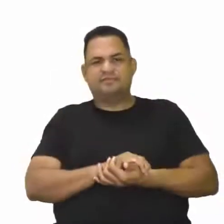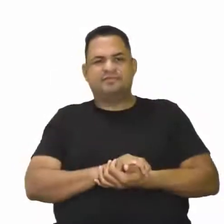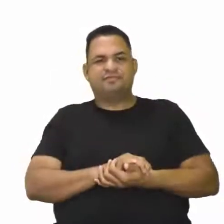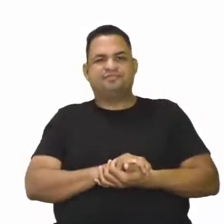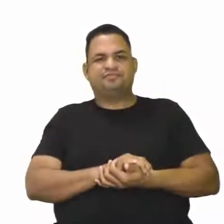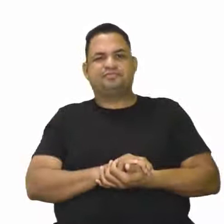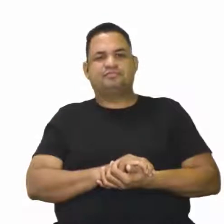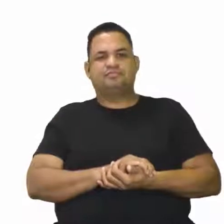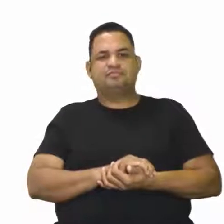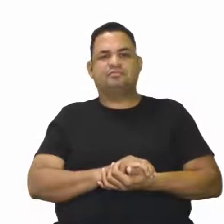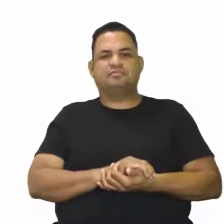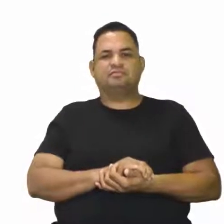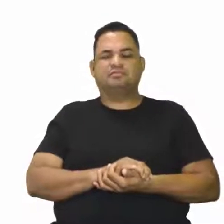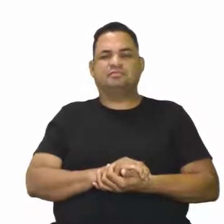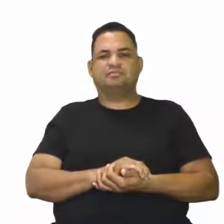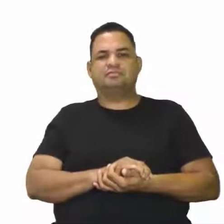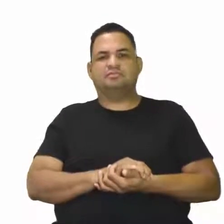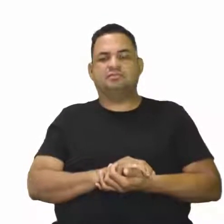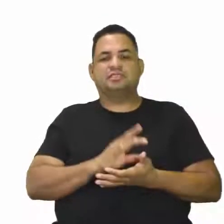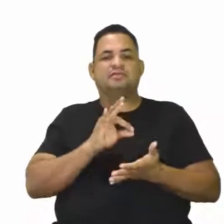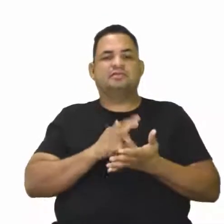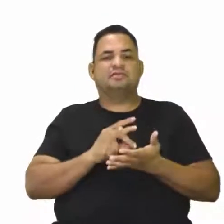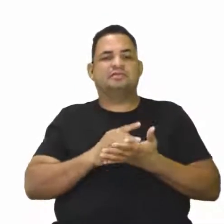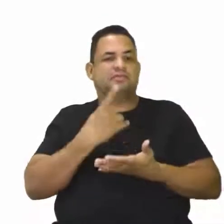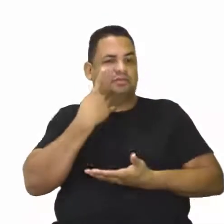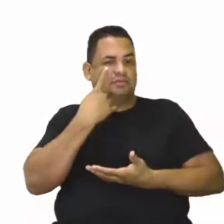Isso, isso mesmo. Na verdade, vocês podem observar, assim, abrindo